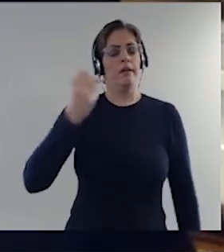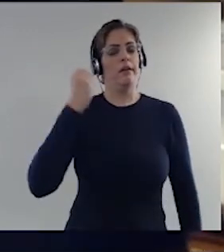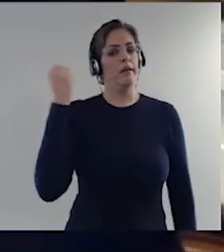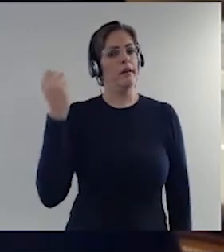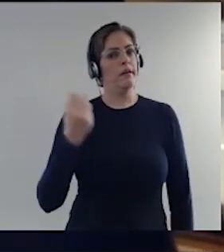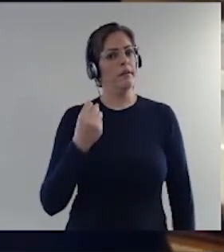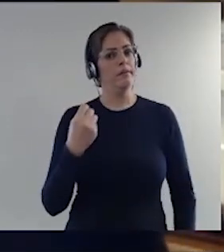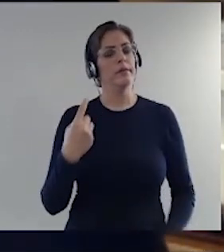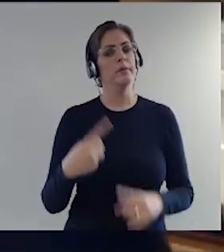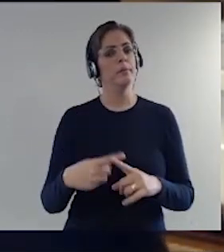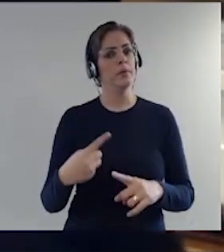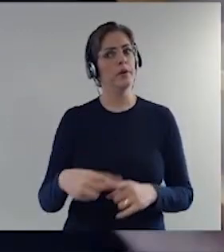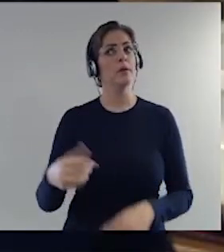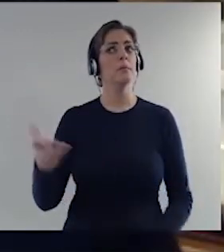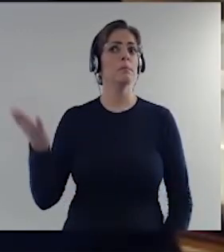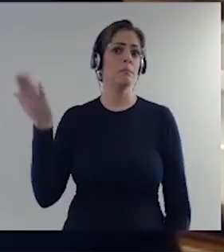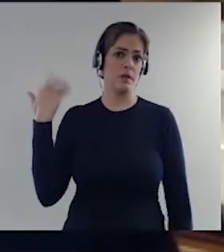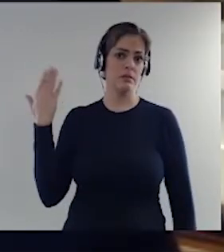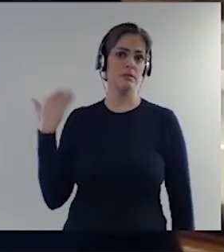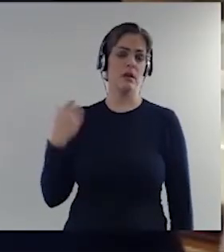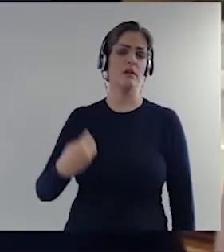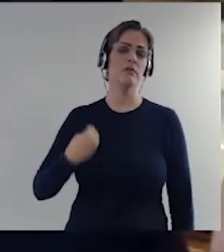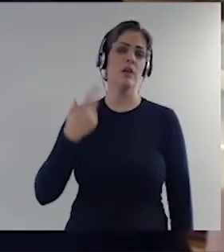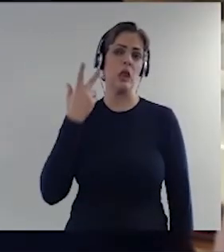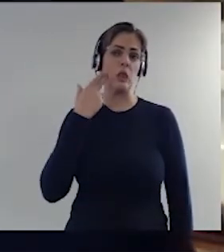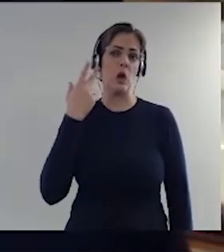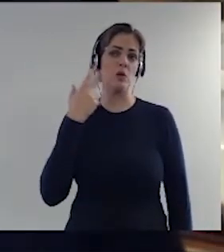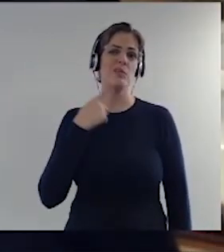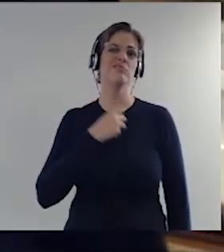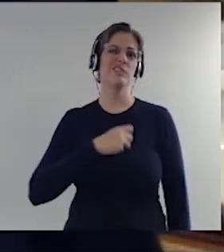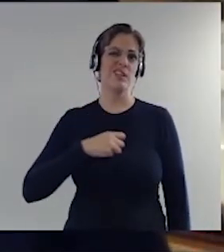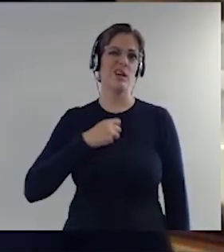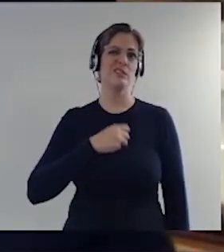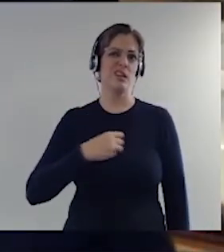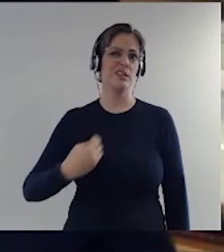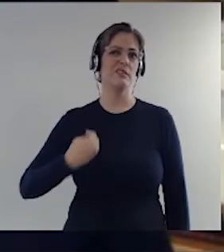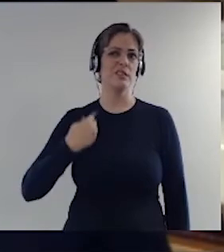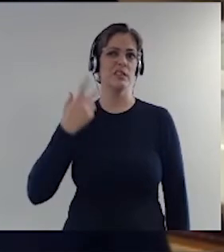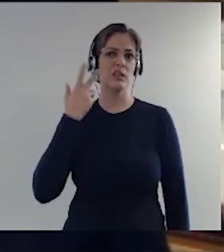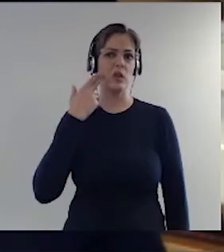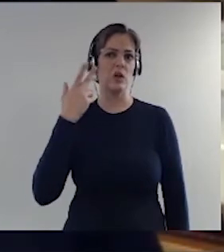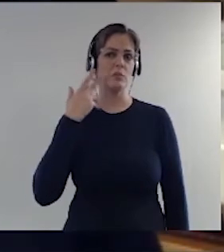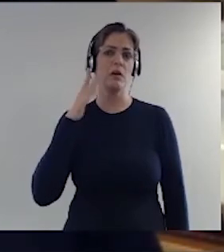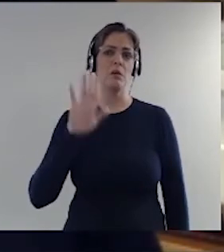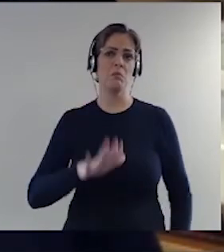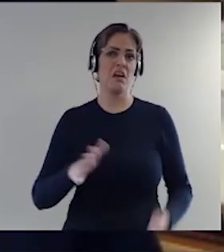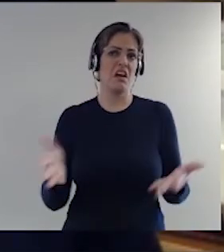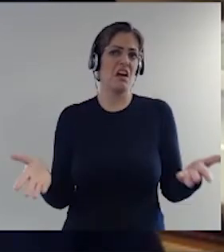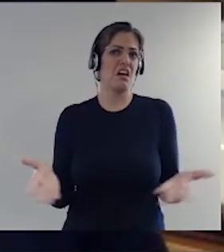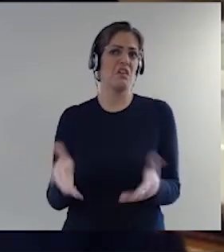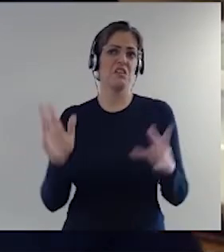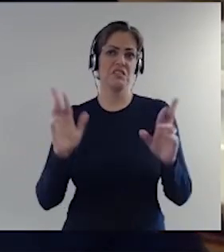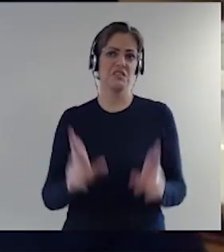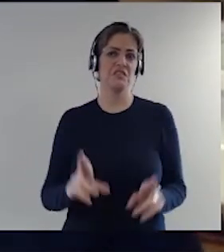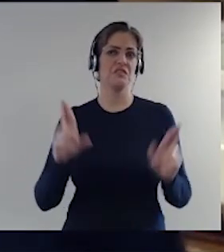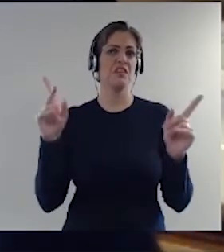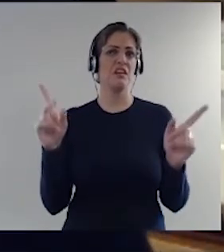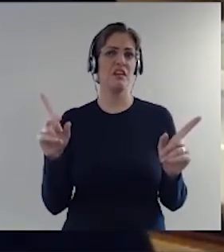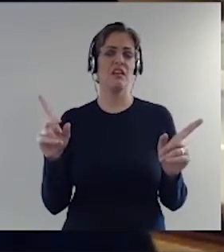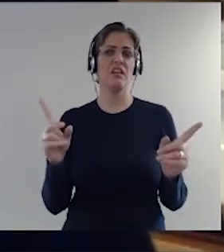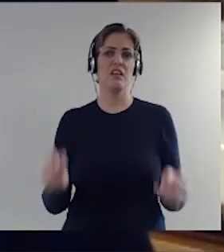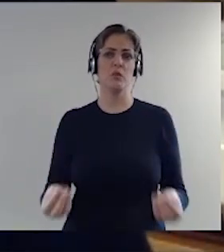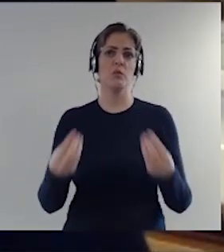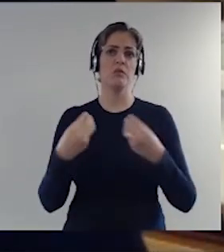numa vida normal, se nós temos saudades dessa vida normal, esta vida típica que agora nós estamos vivendo, nos trouxe